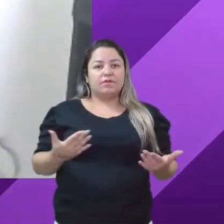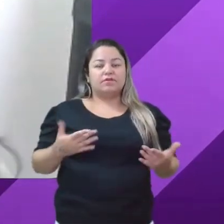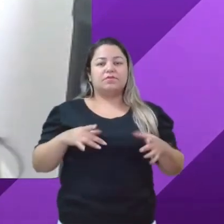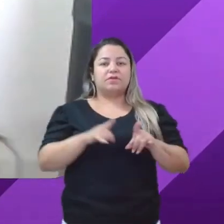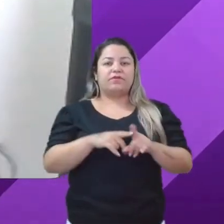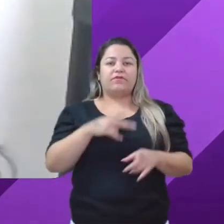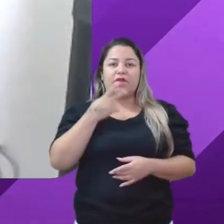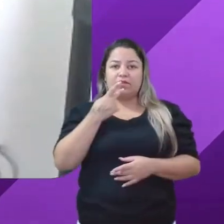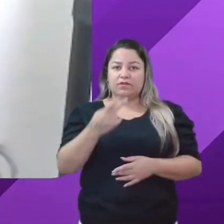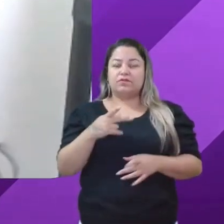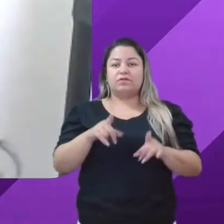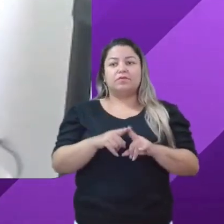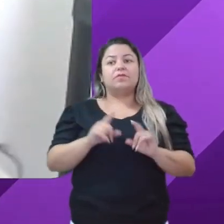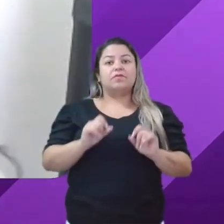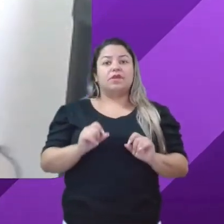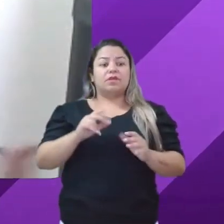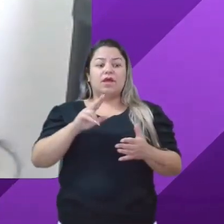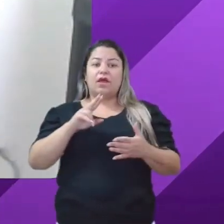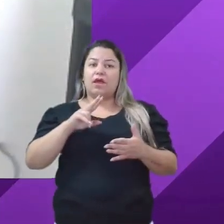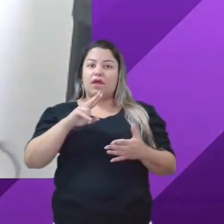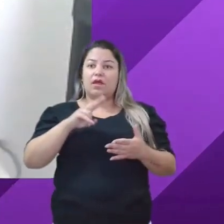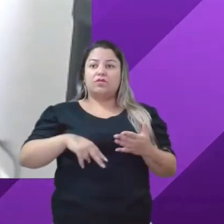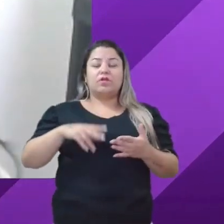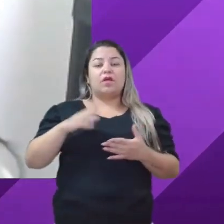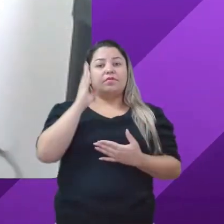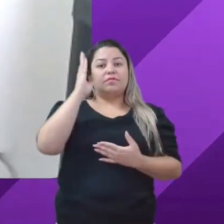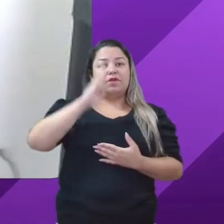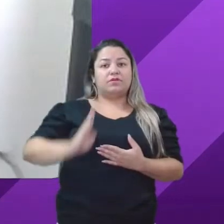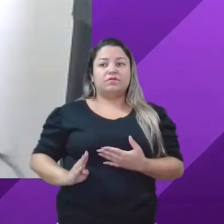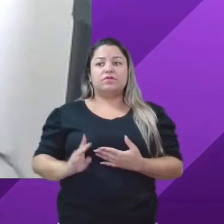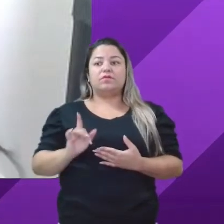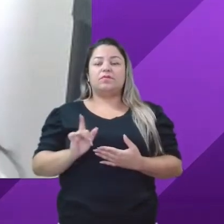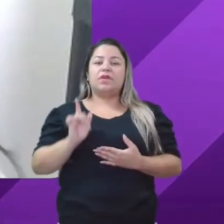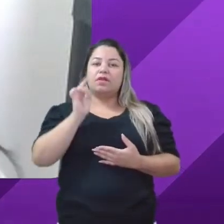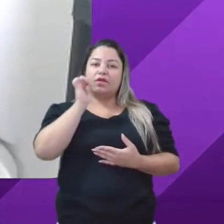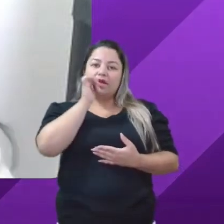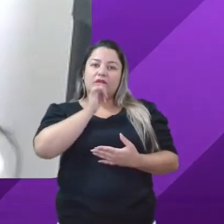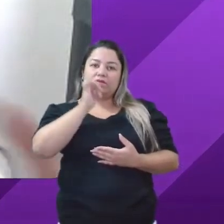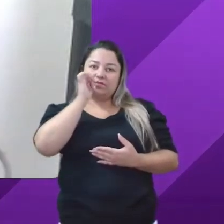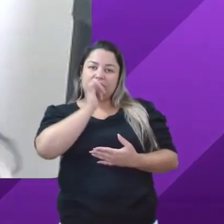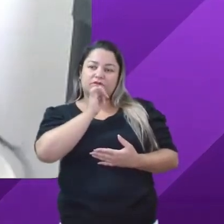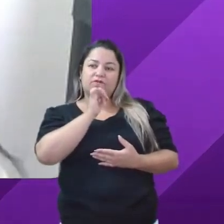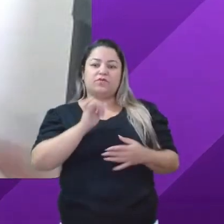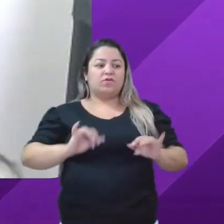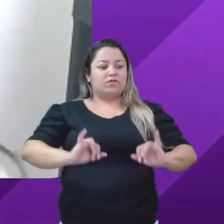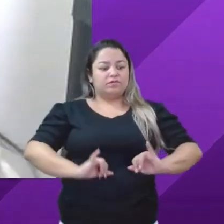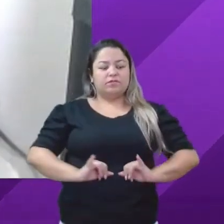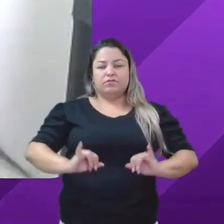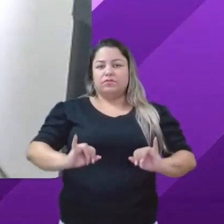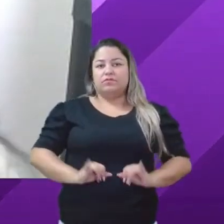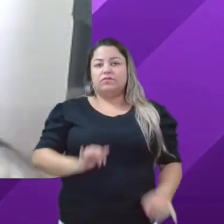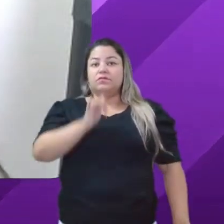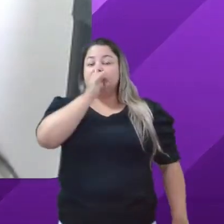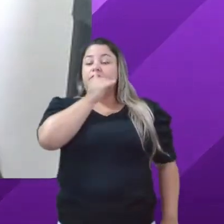estamos falando da literatura brasileira, né, que é uma literatura em que as mulheres, né, foram cruciais no seu processo